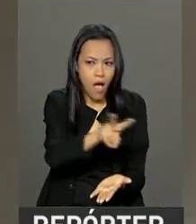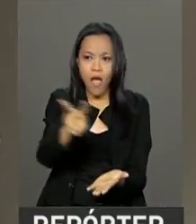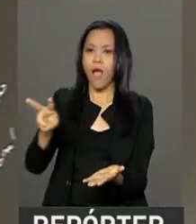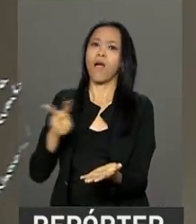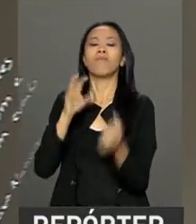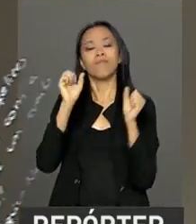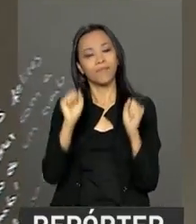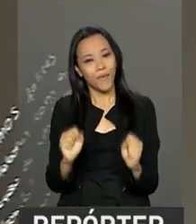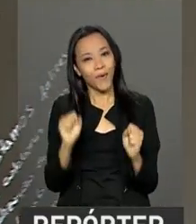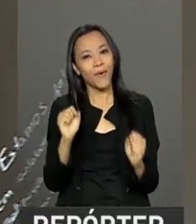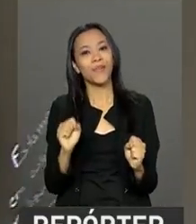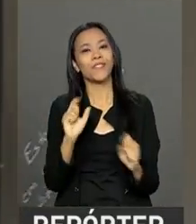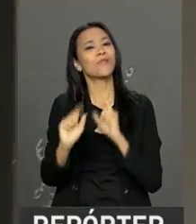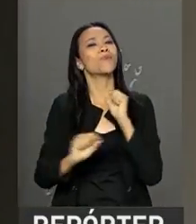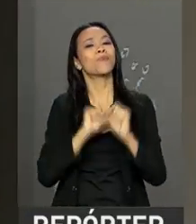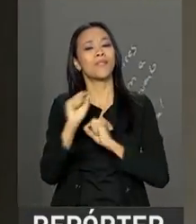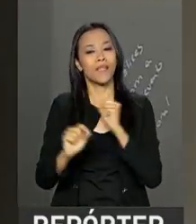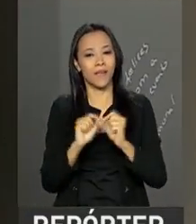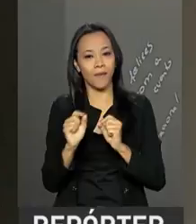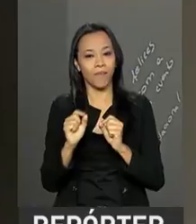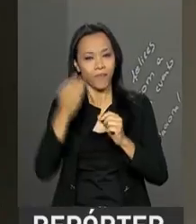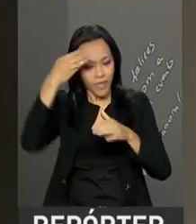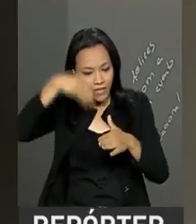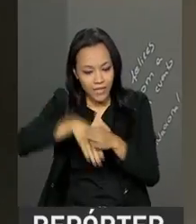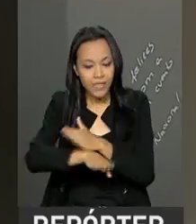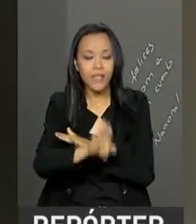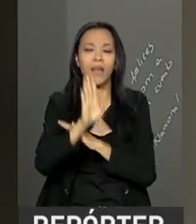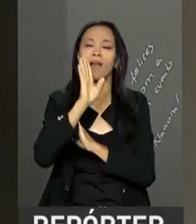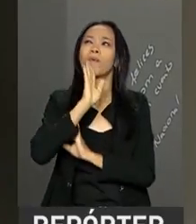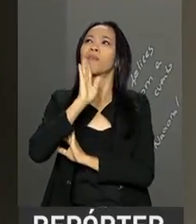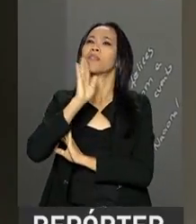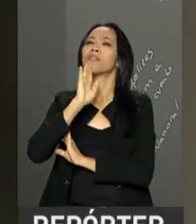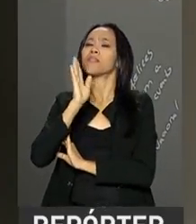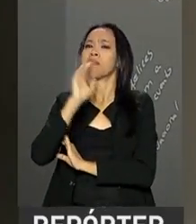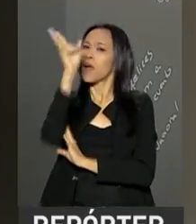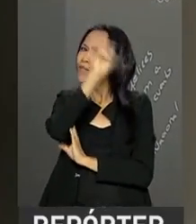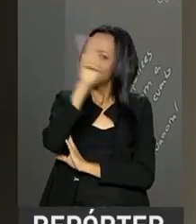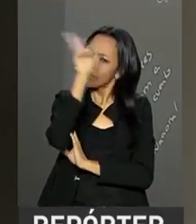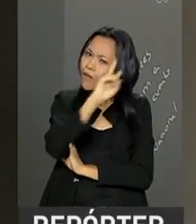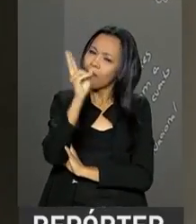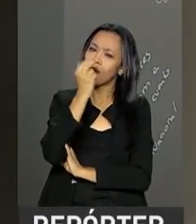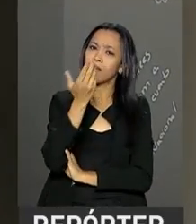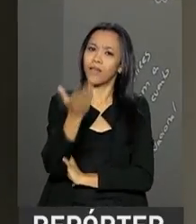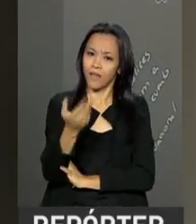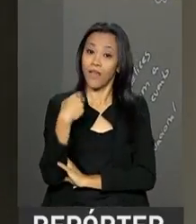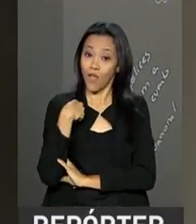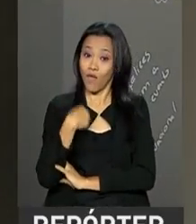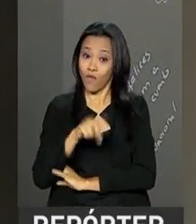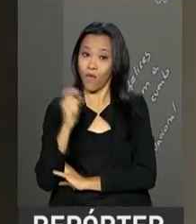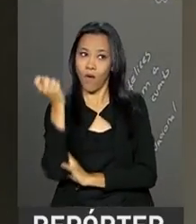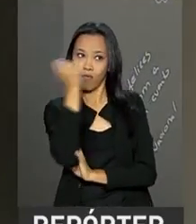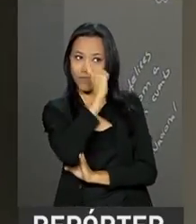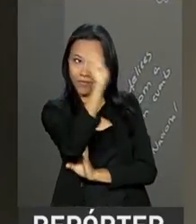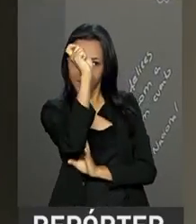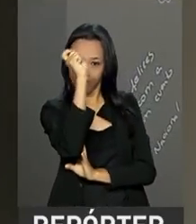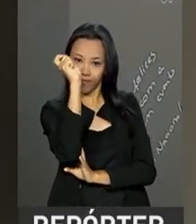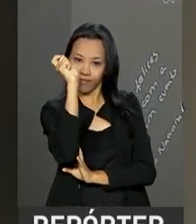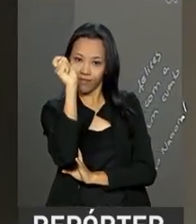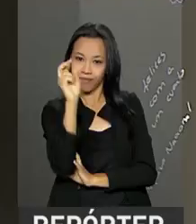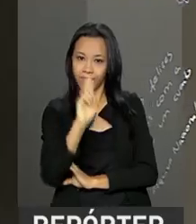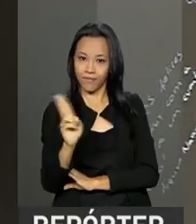pode deixar um recado e entrar na história como visitante da amra eu vou deixar o